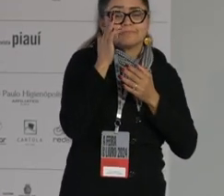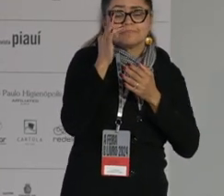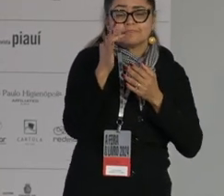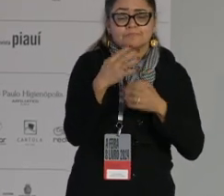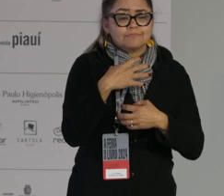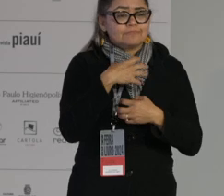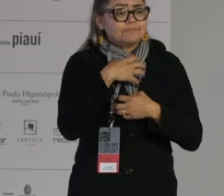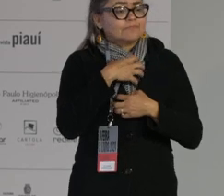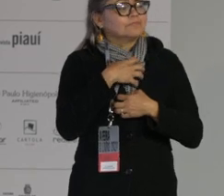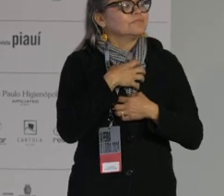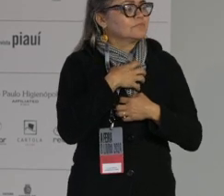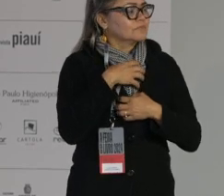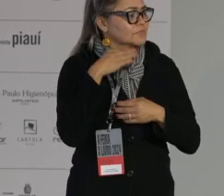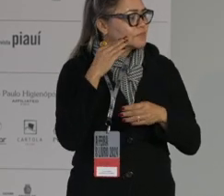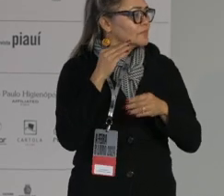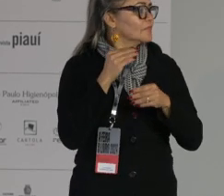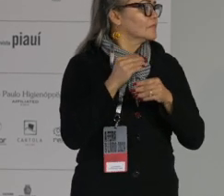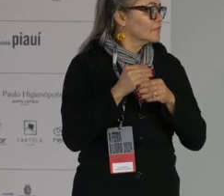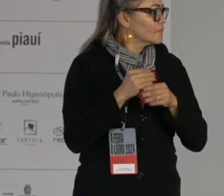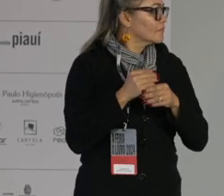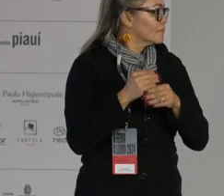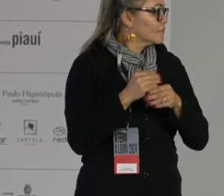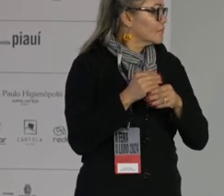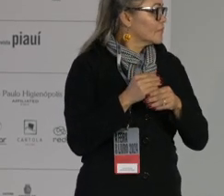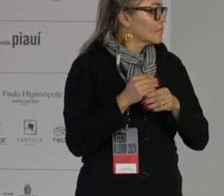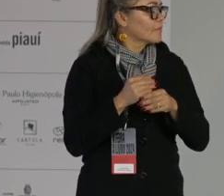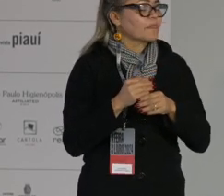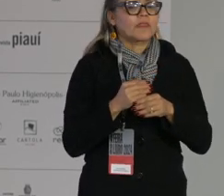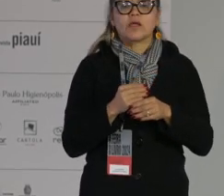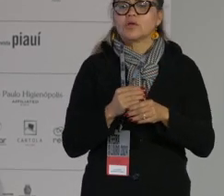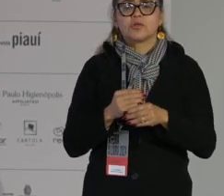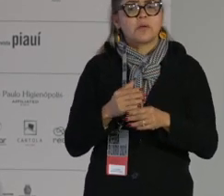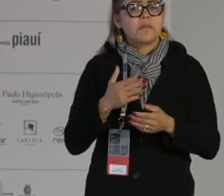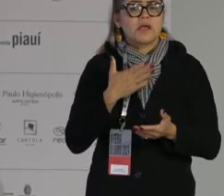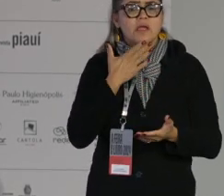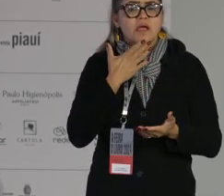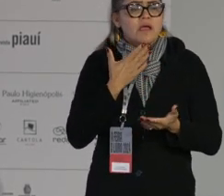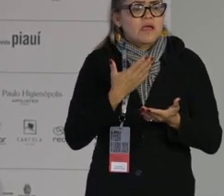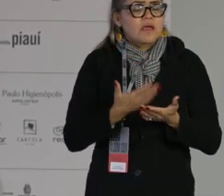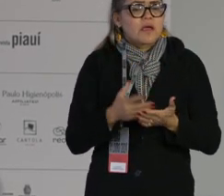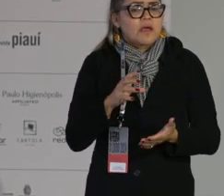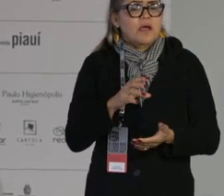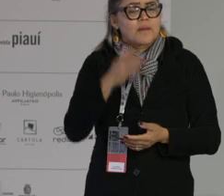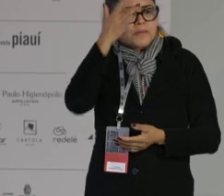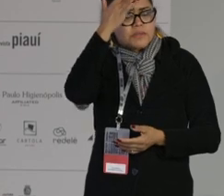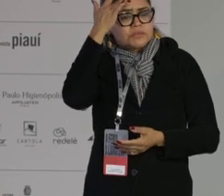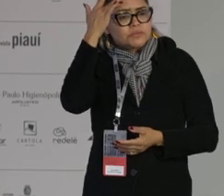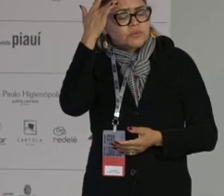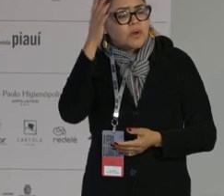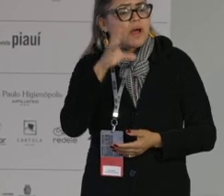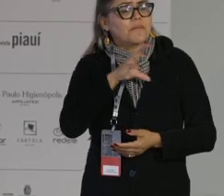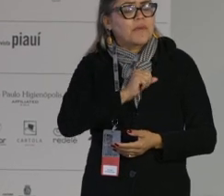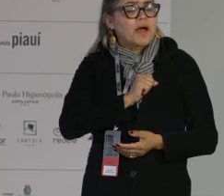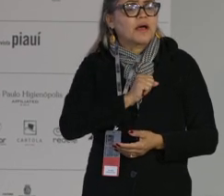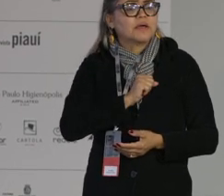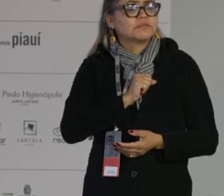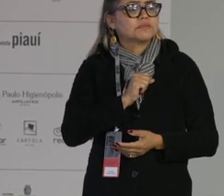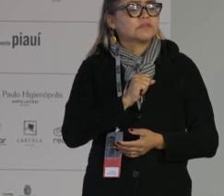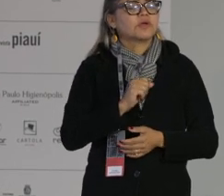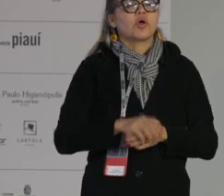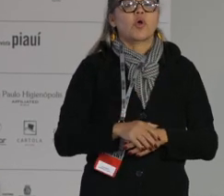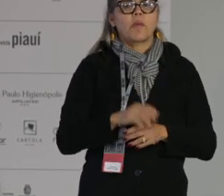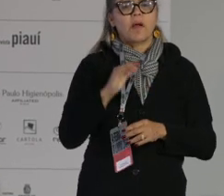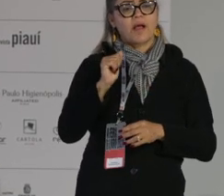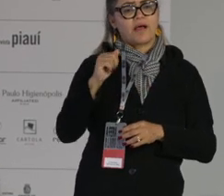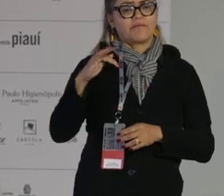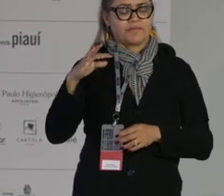olhos sabiam... Então, não me admira que uma pessoa assim amasse um artista como Kafka. O que